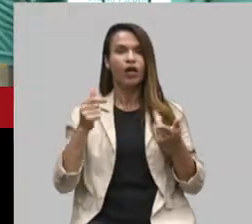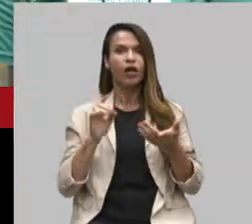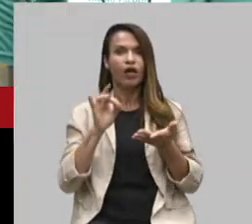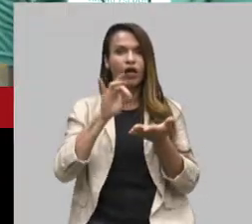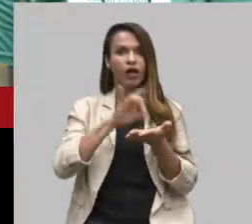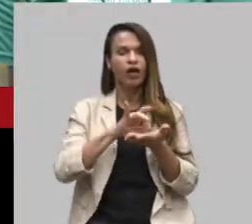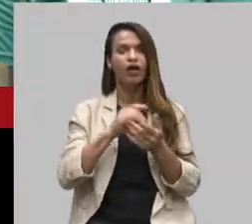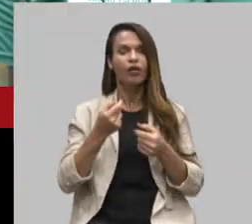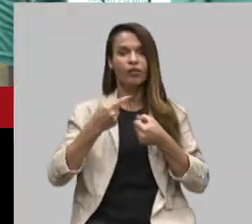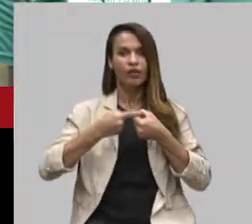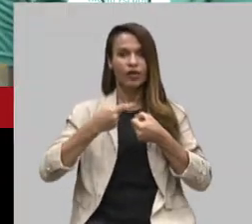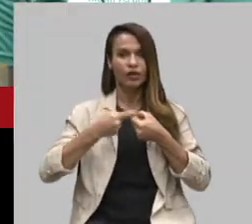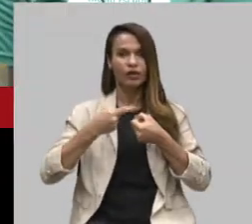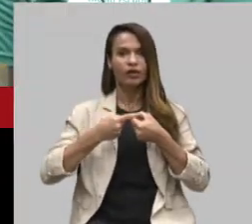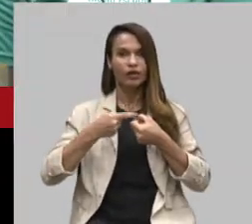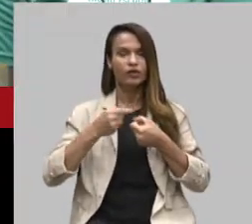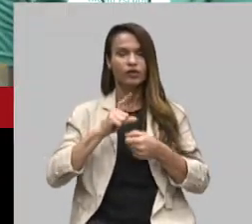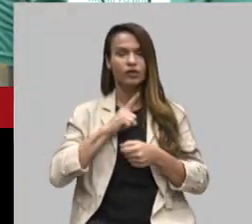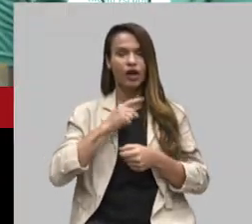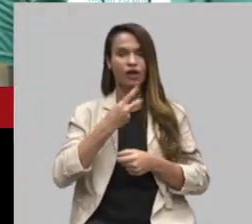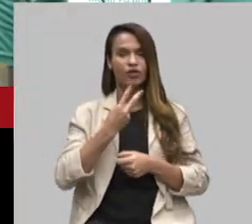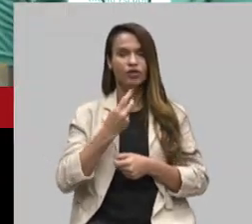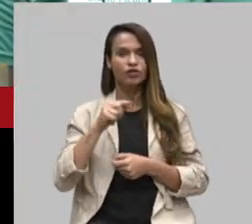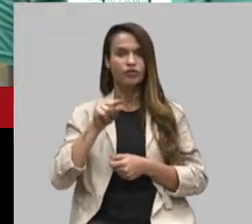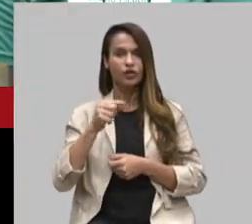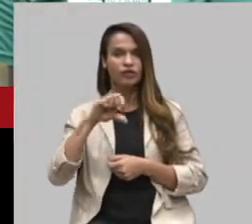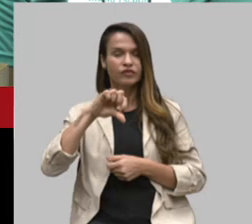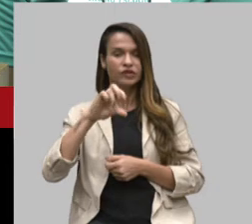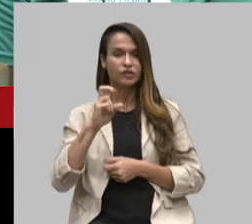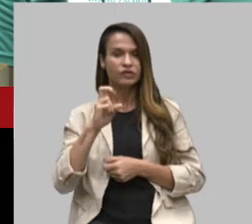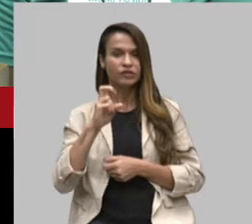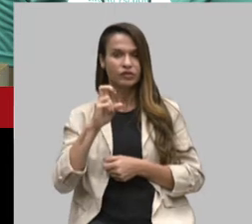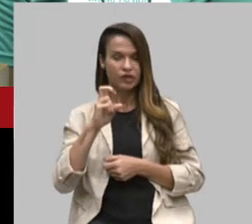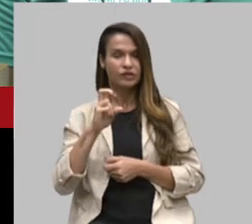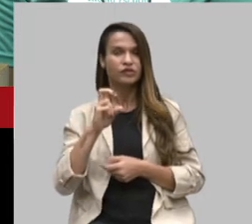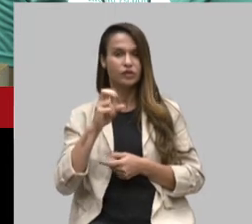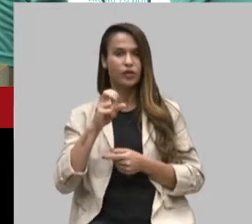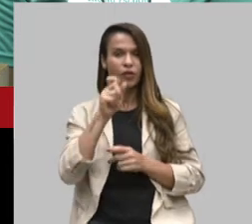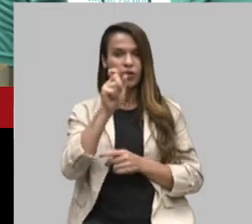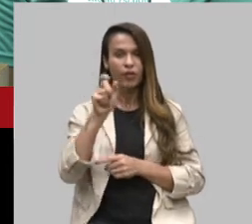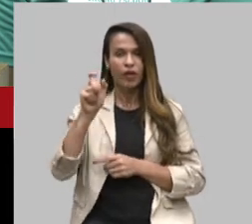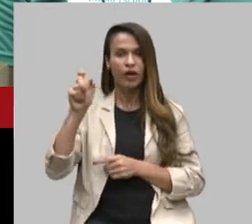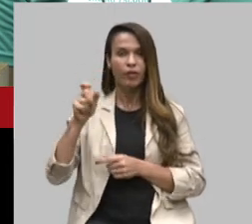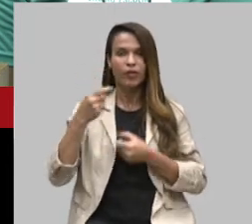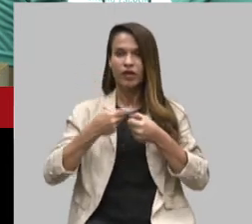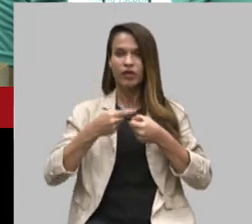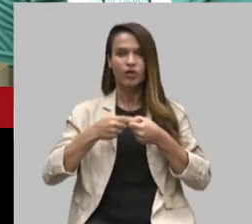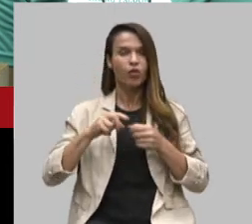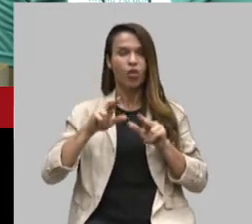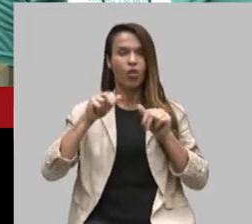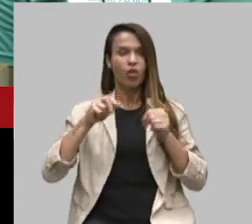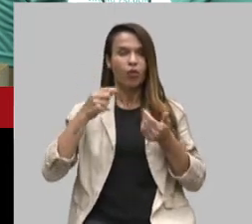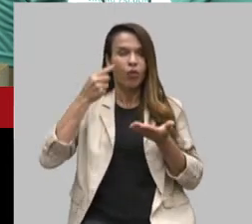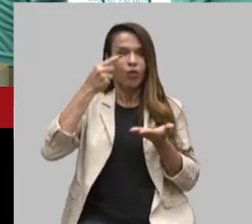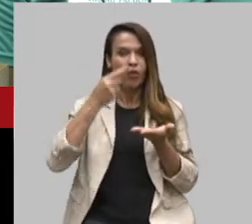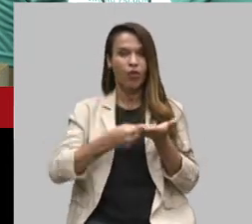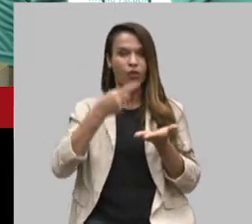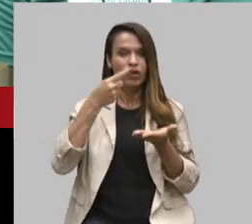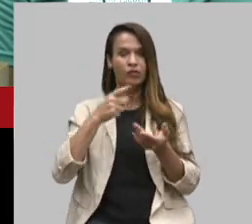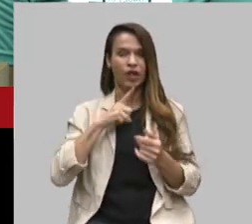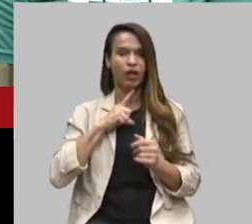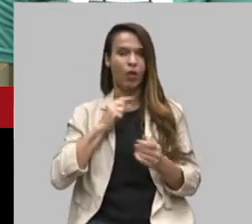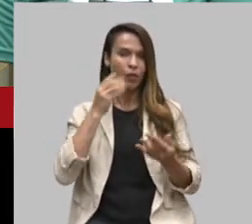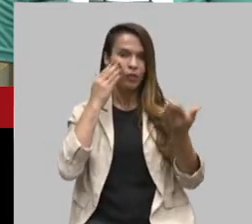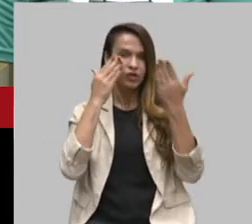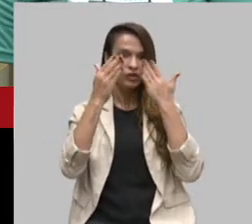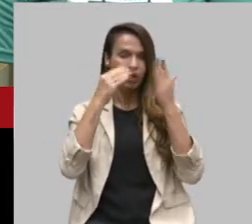cidade a qual a gente tem 294 com habitantes minha cidade Nunca cumpriria o requisito para C ter um psicólogo então quer dizer o